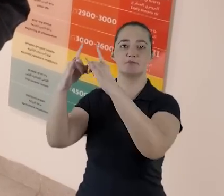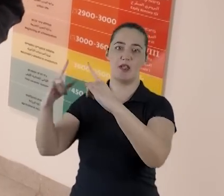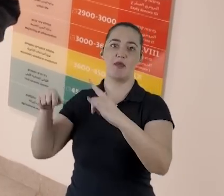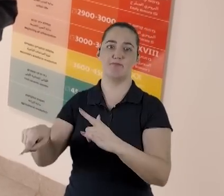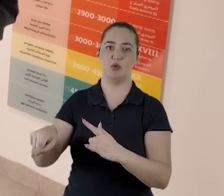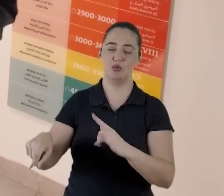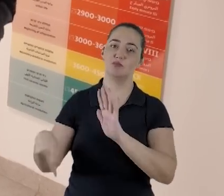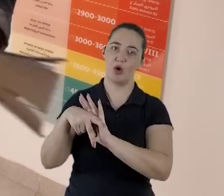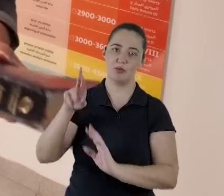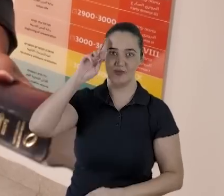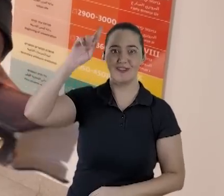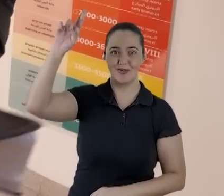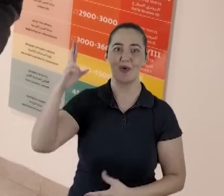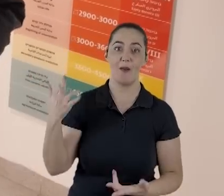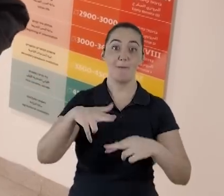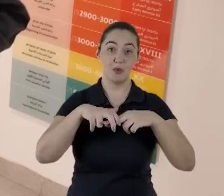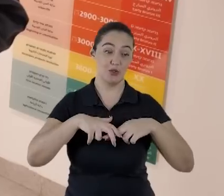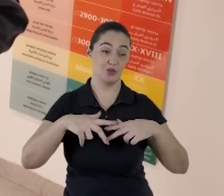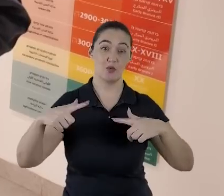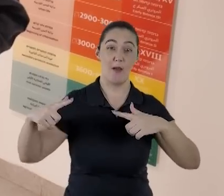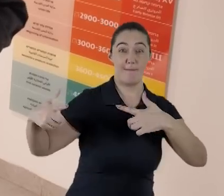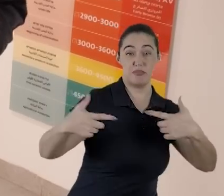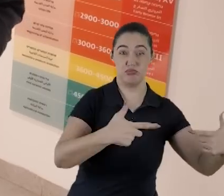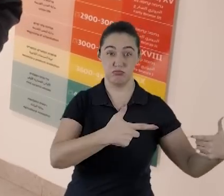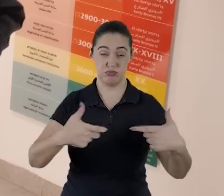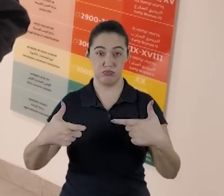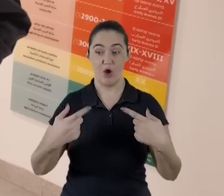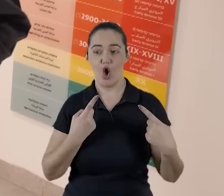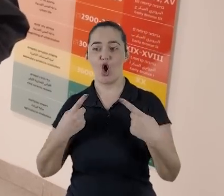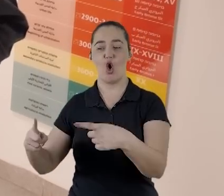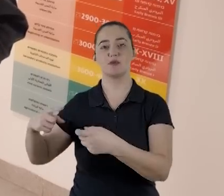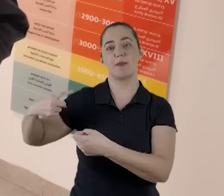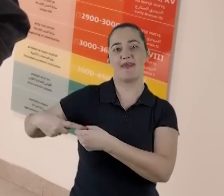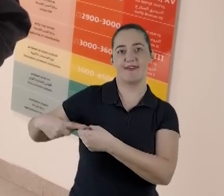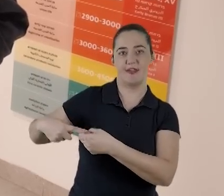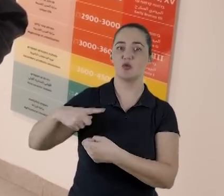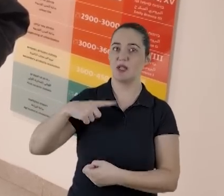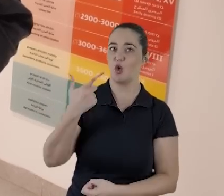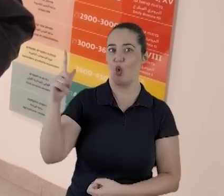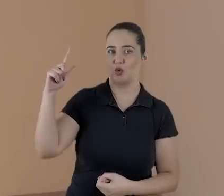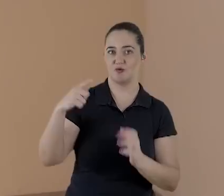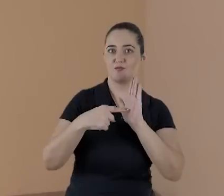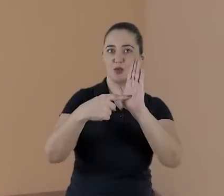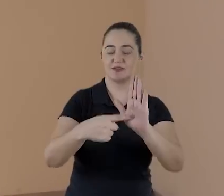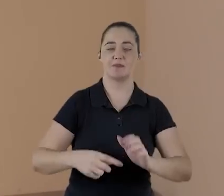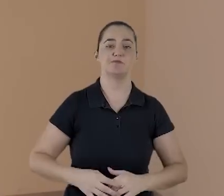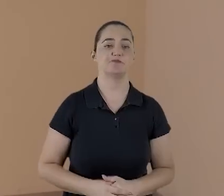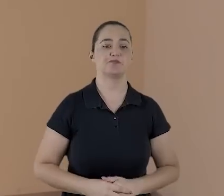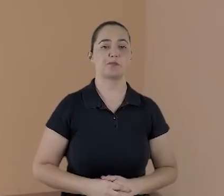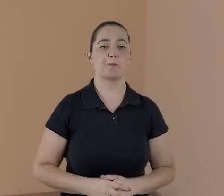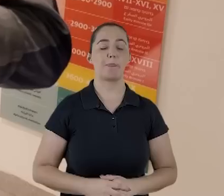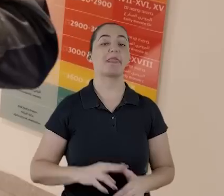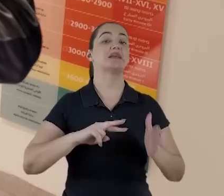aqui. Aliás, esta batalha dele contra Meguido é testemunhada também em outras fontes da arqueologia que eu vou citar para você. Ou